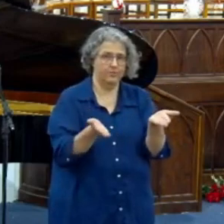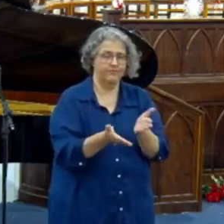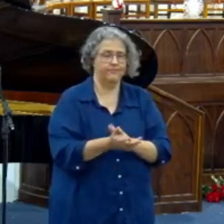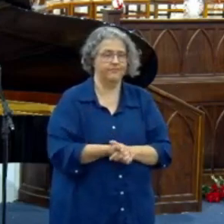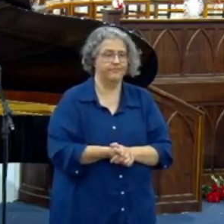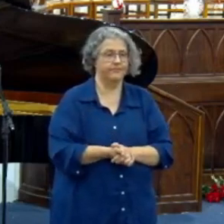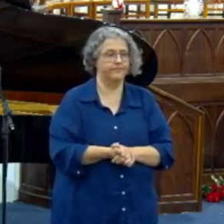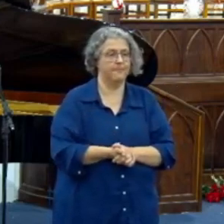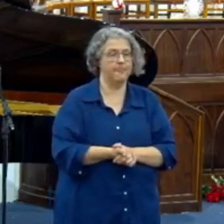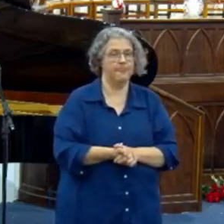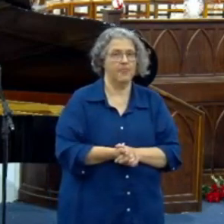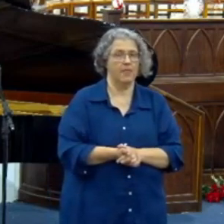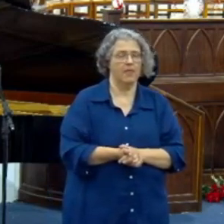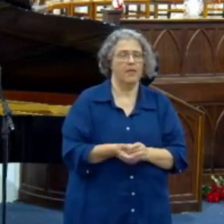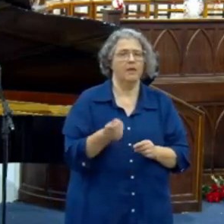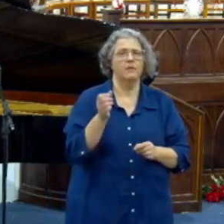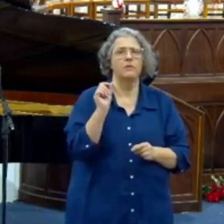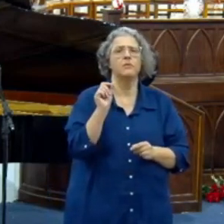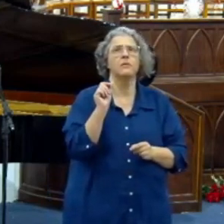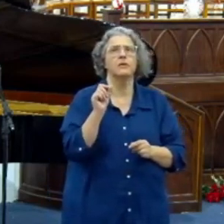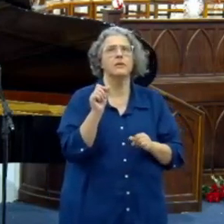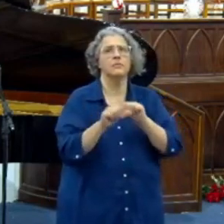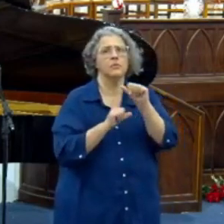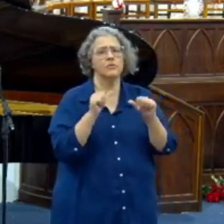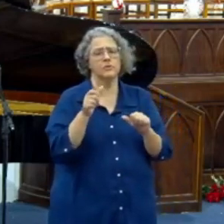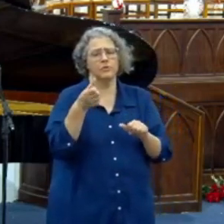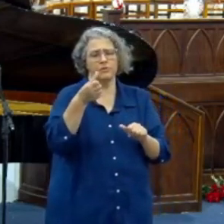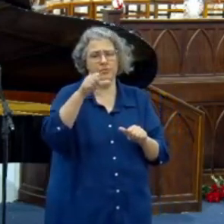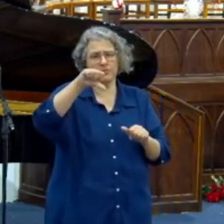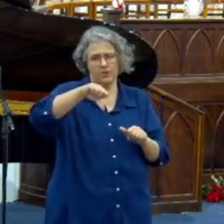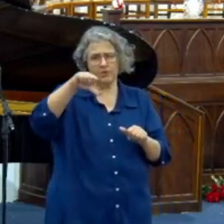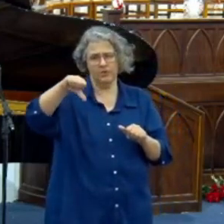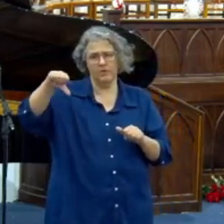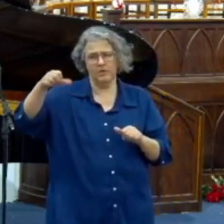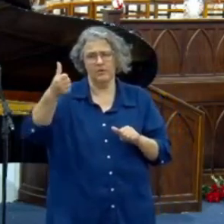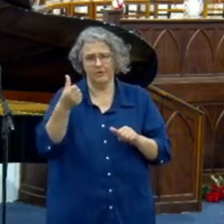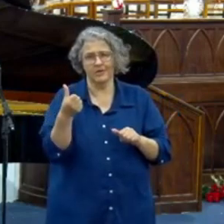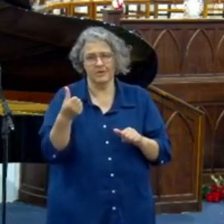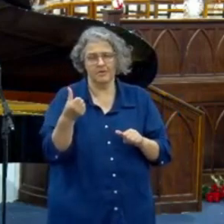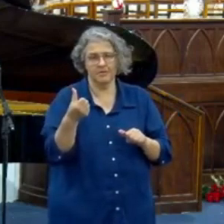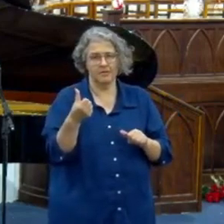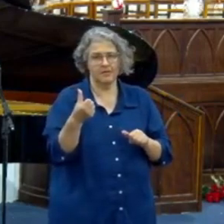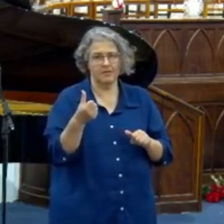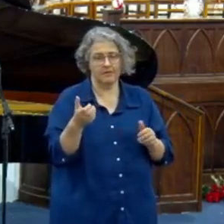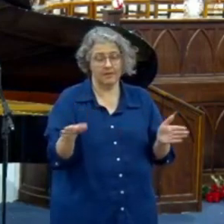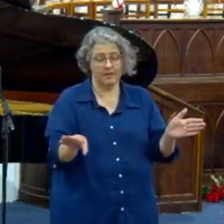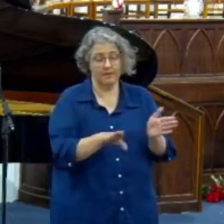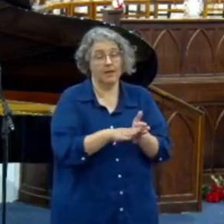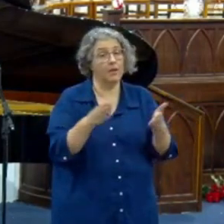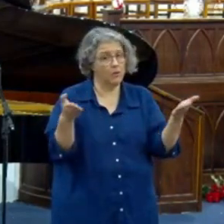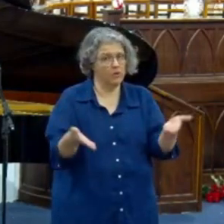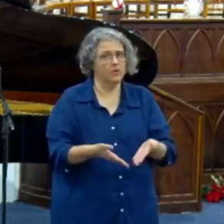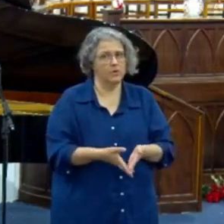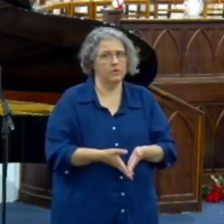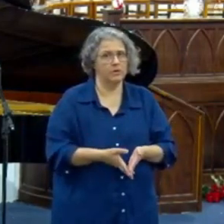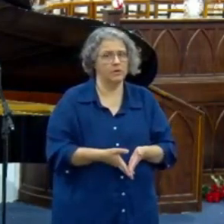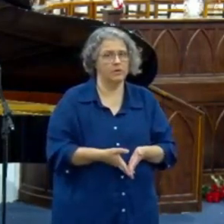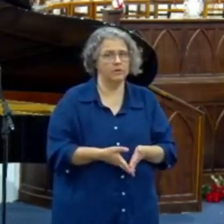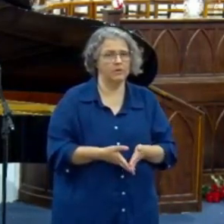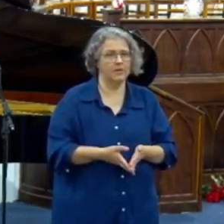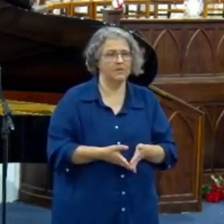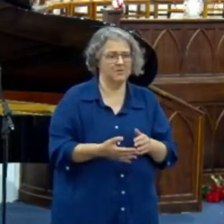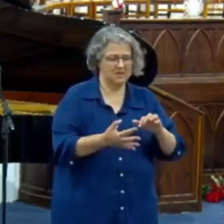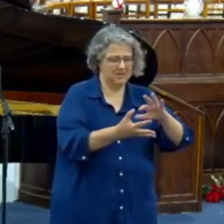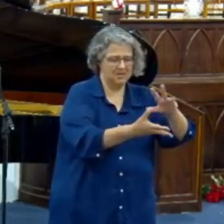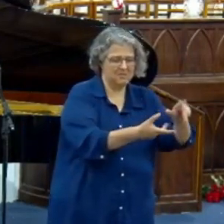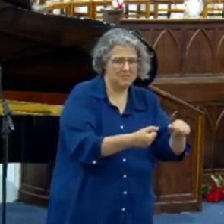perguntaria, o que mudou de 96 para 2024? Acerca de mundanismo, secularidade, infidelidade, o que